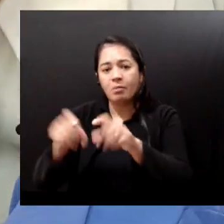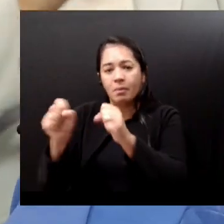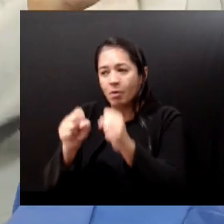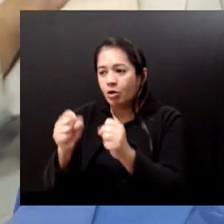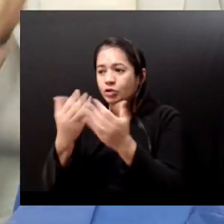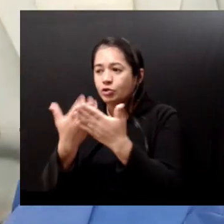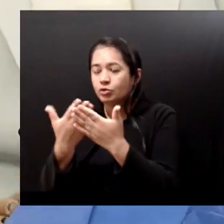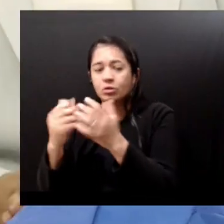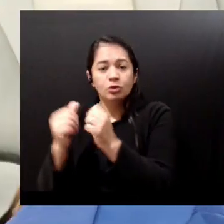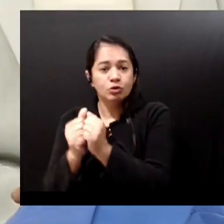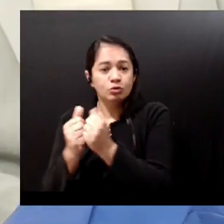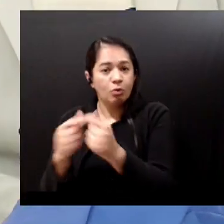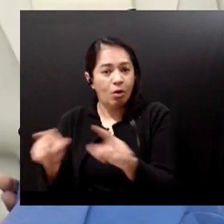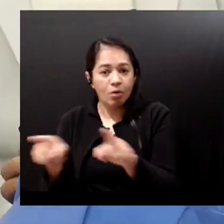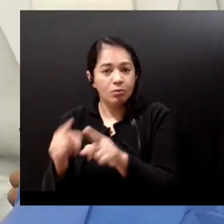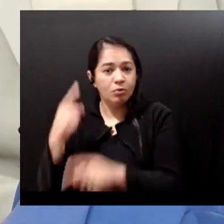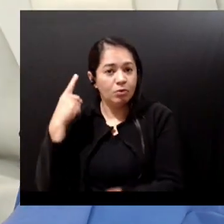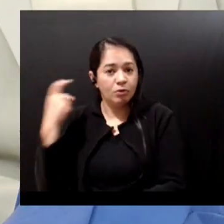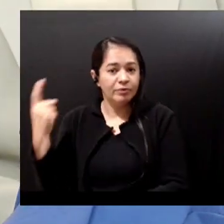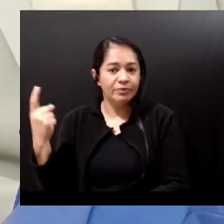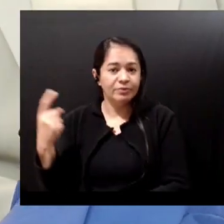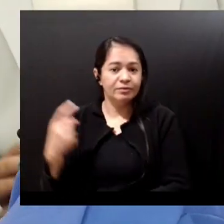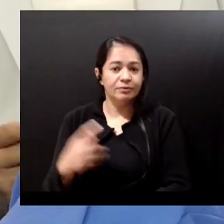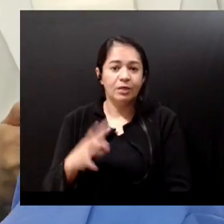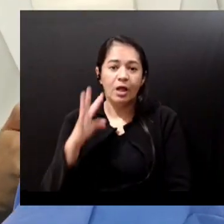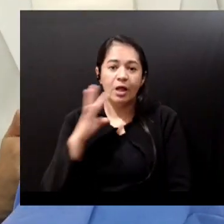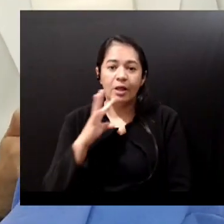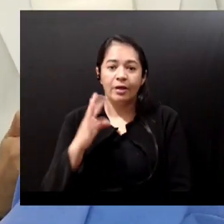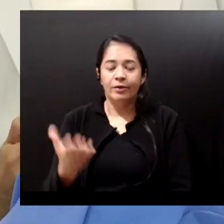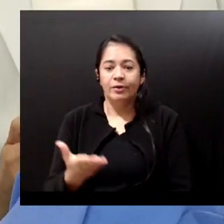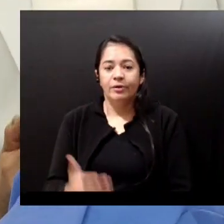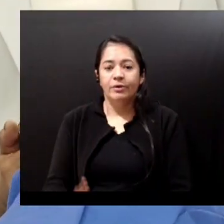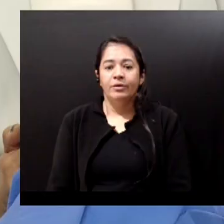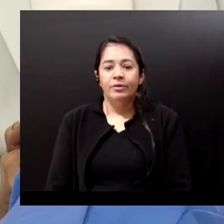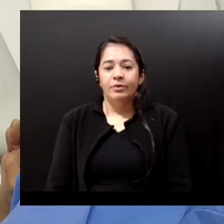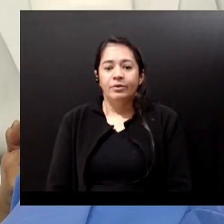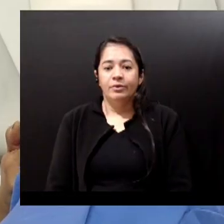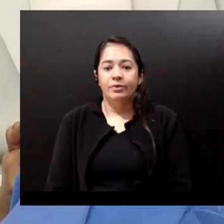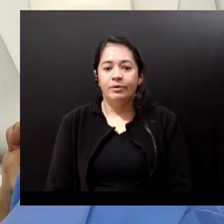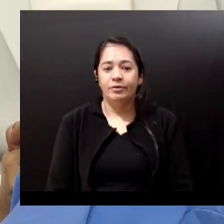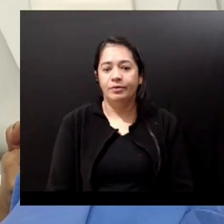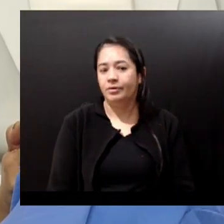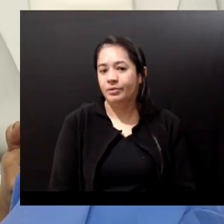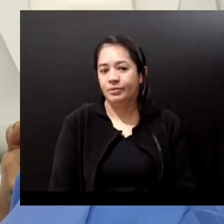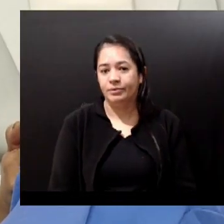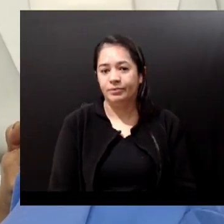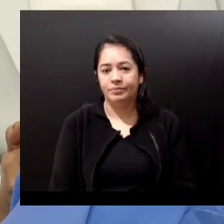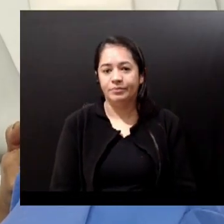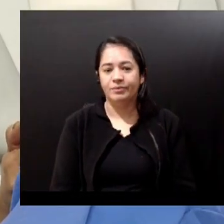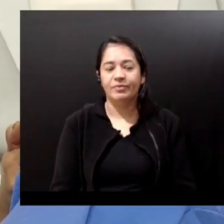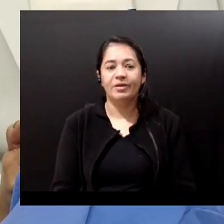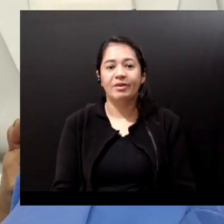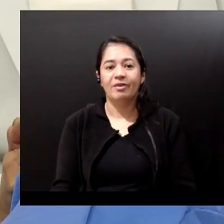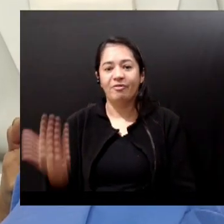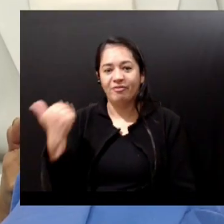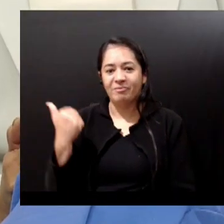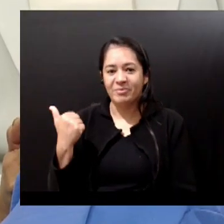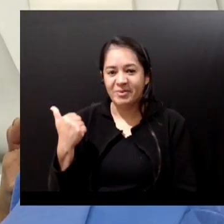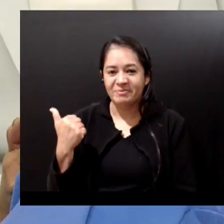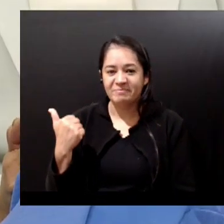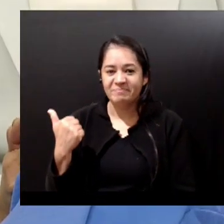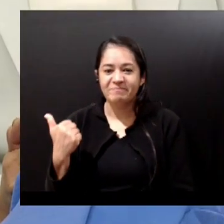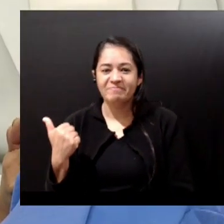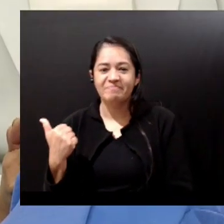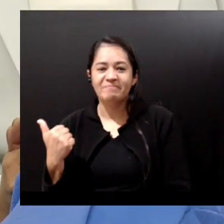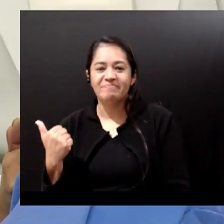legal o que a gente trouxe aqui hoje. Vamos lá, pode trazer pra gente mais uma, Carla Schneider, do Ponte Preta.